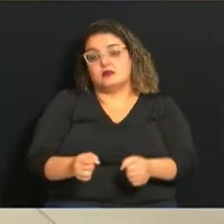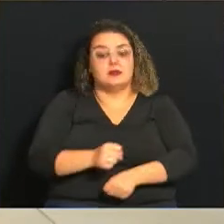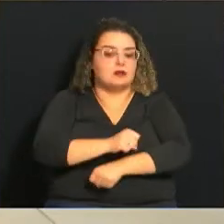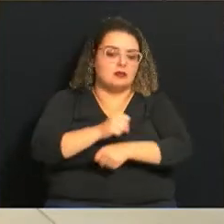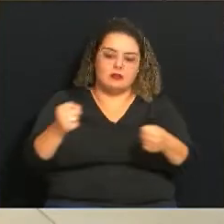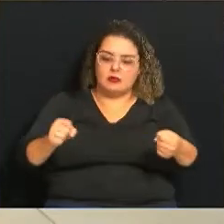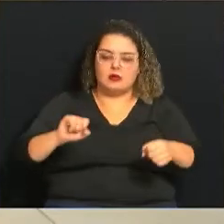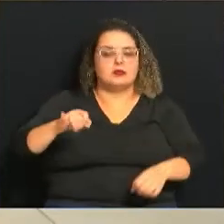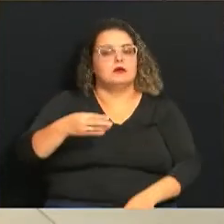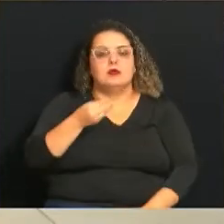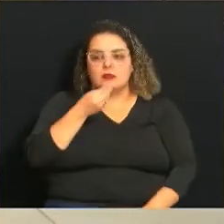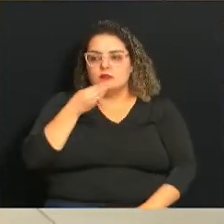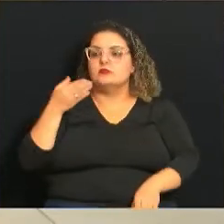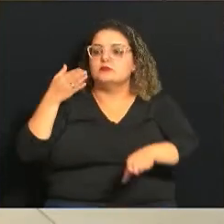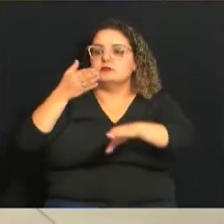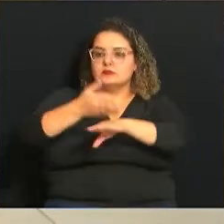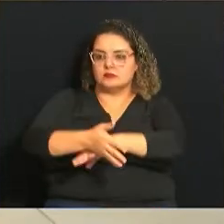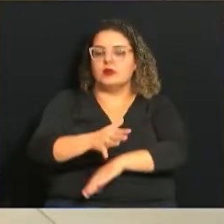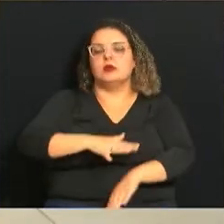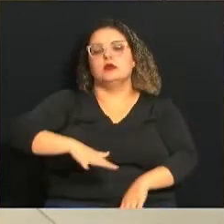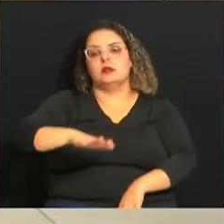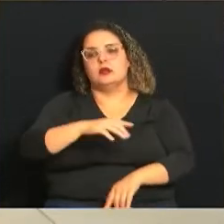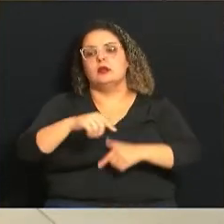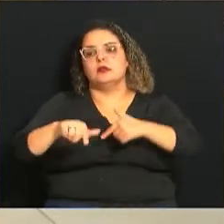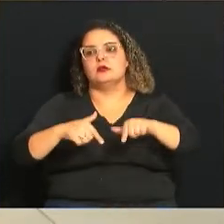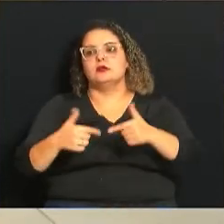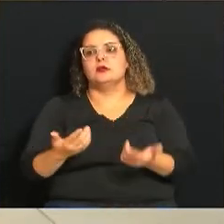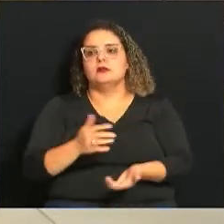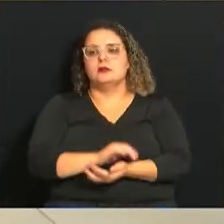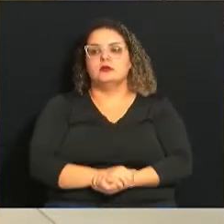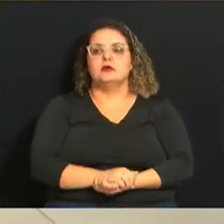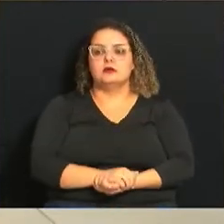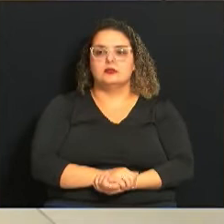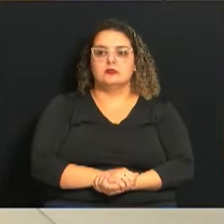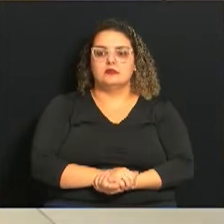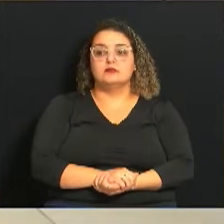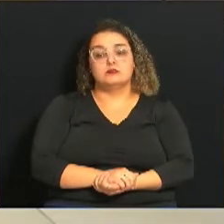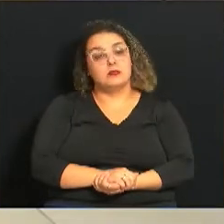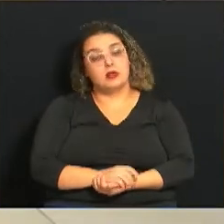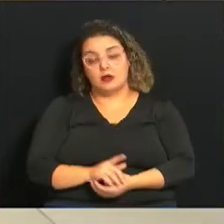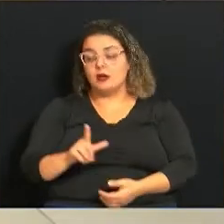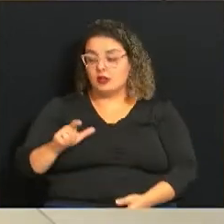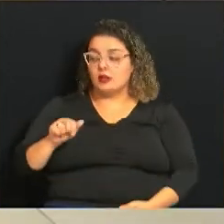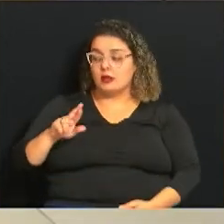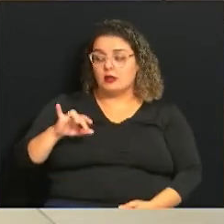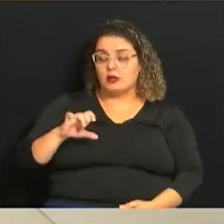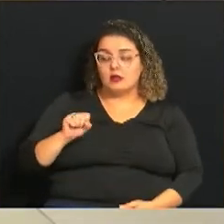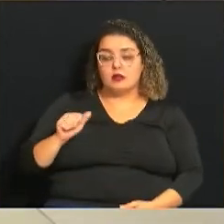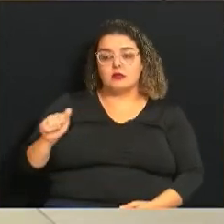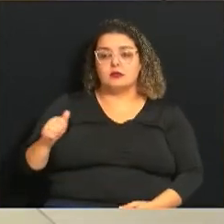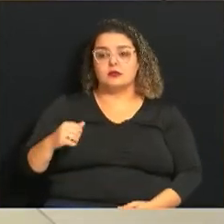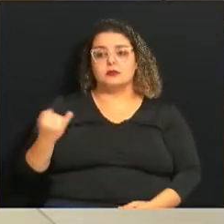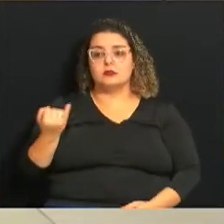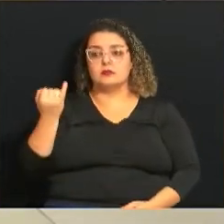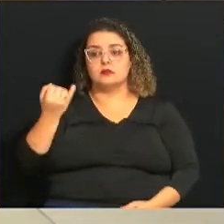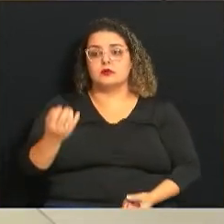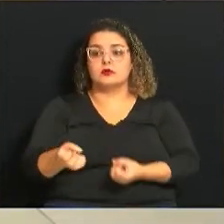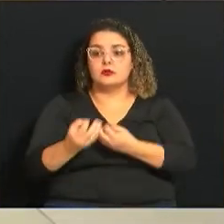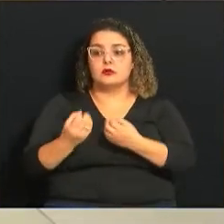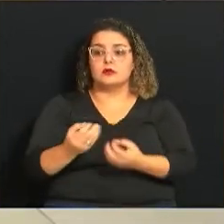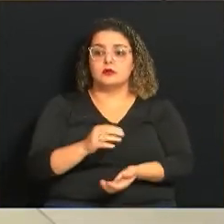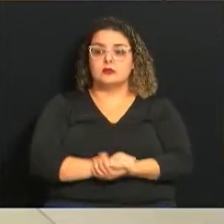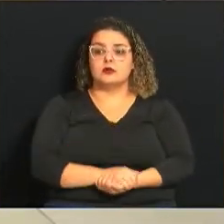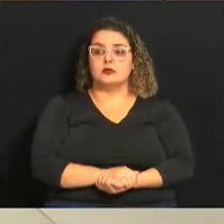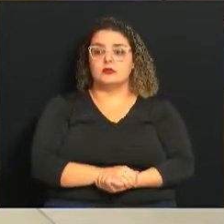oportunidades de ingressarem no mercado de trabalho, né, Larissa? Muito legal essa informação que você trouxe aqui pra gente, né? Então,